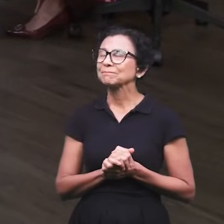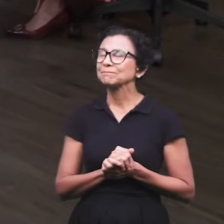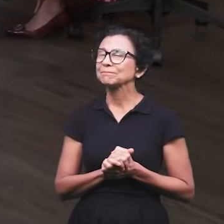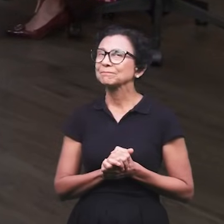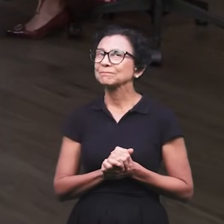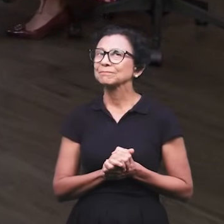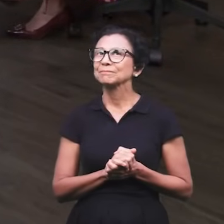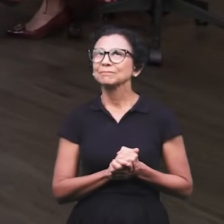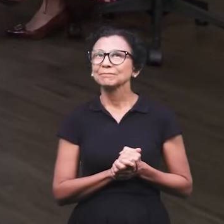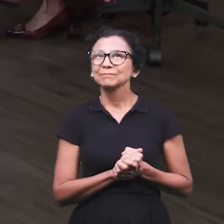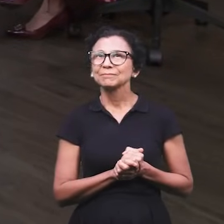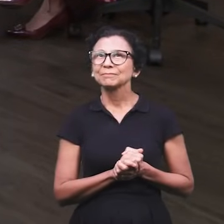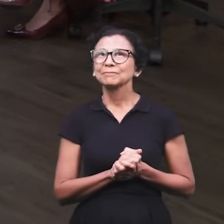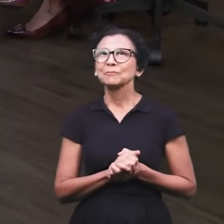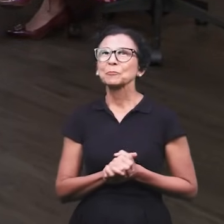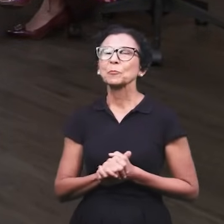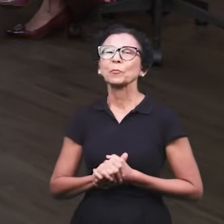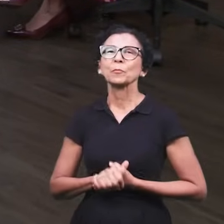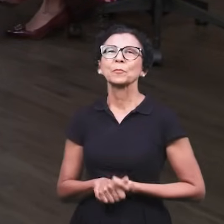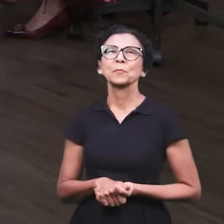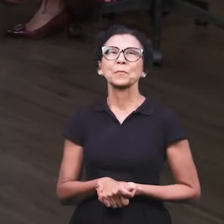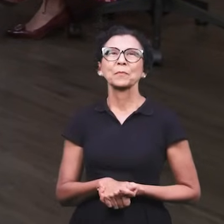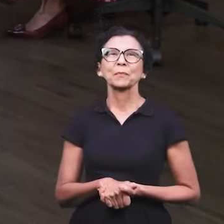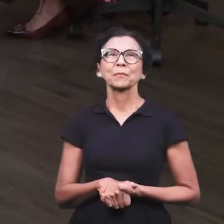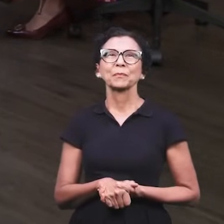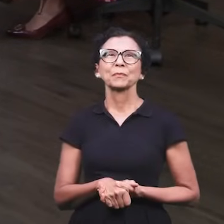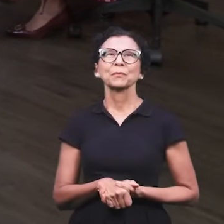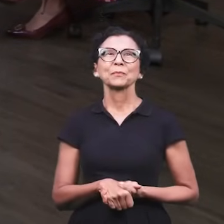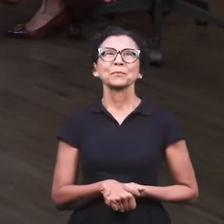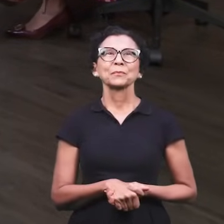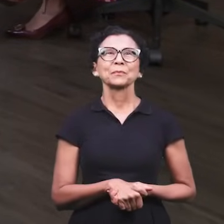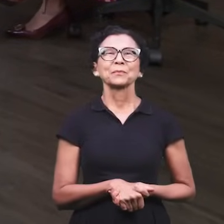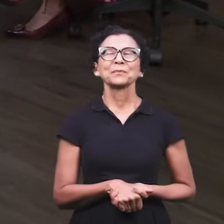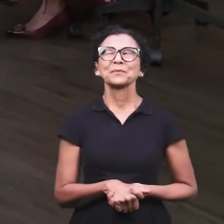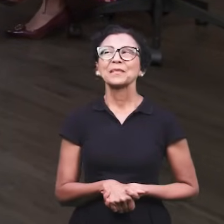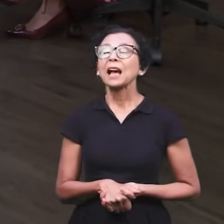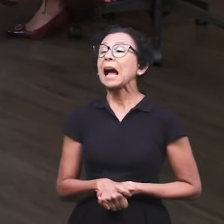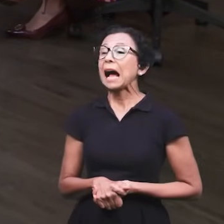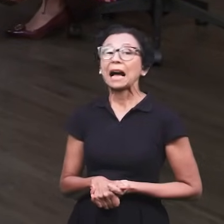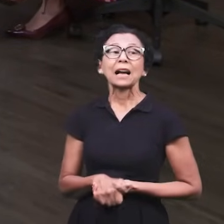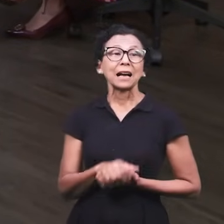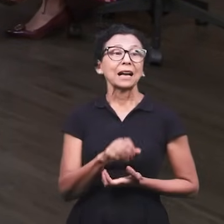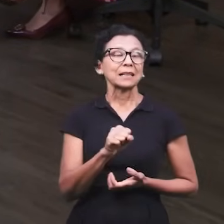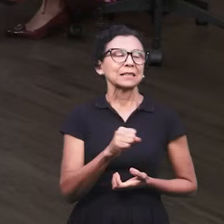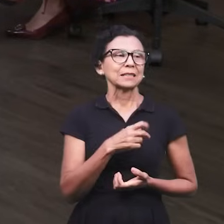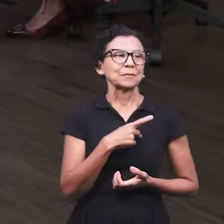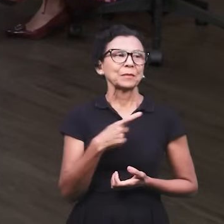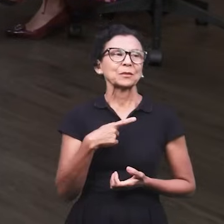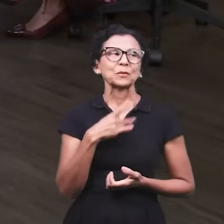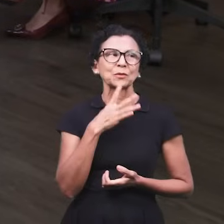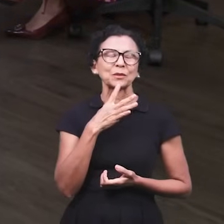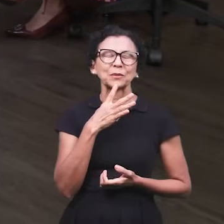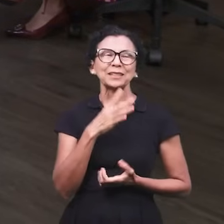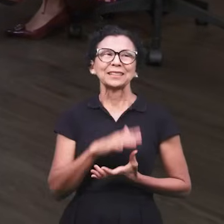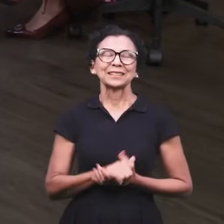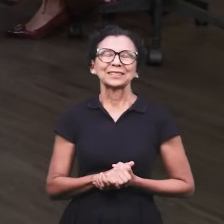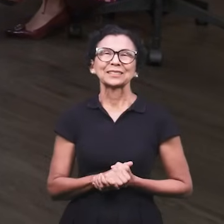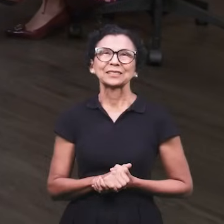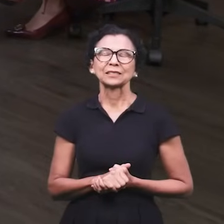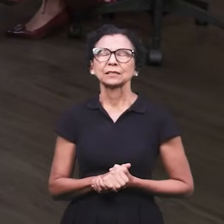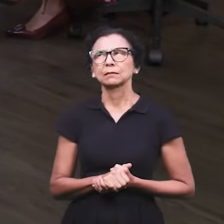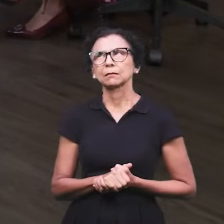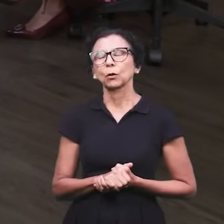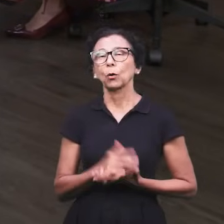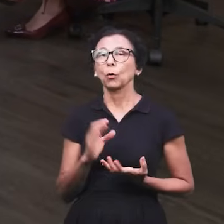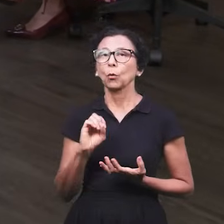sei se você já conhece ele. Não, pastor, já sei, o senhor já me mostrou. Mas se não conhece, ele já está por aí. E você já pode orar por ele. Se é o meu marido, eu não sei quem